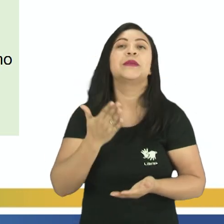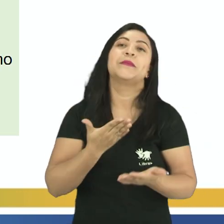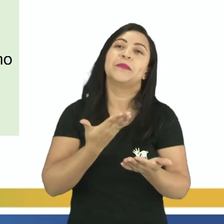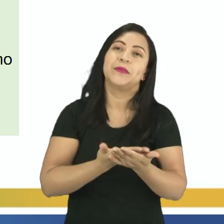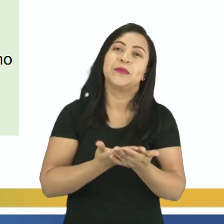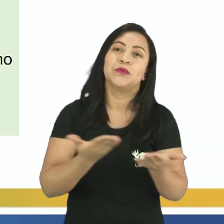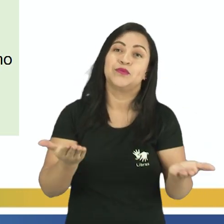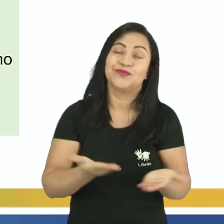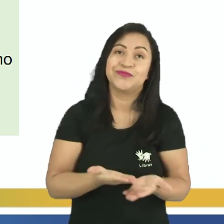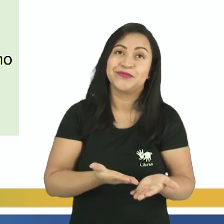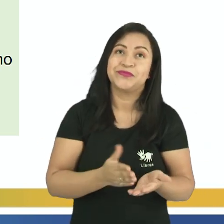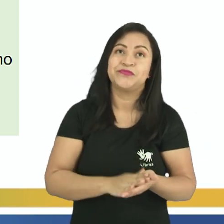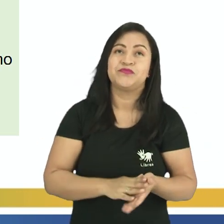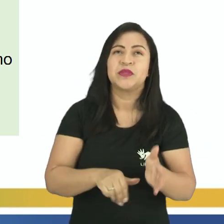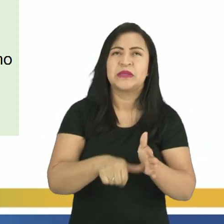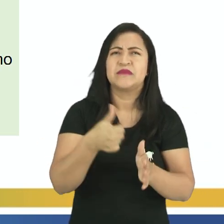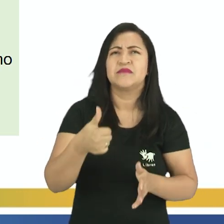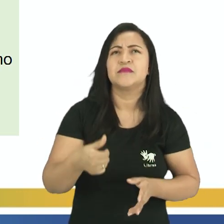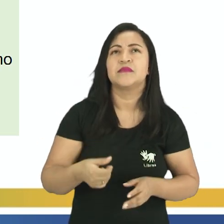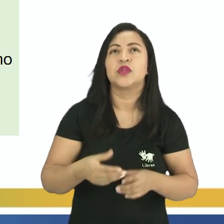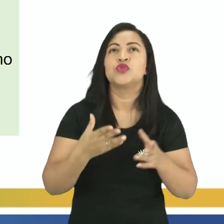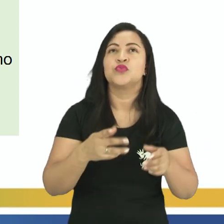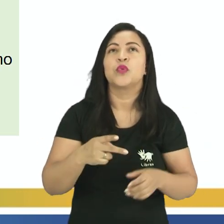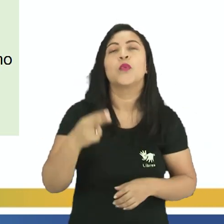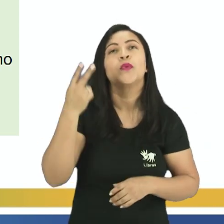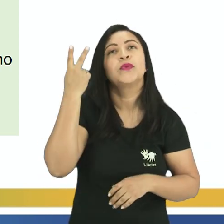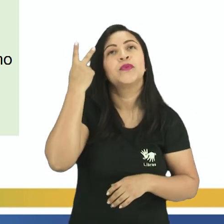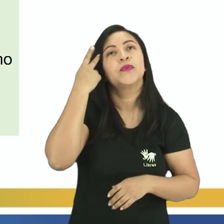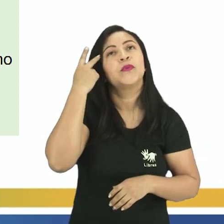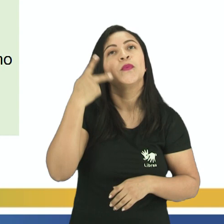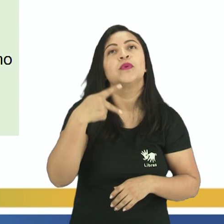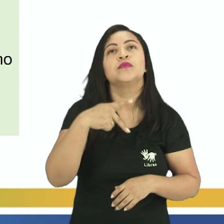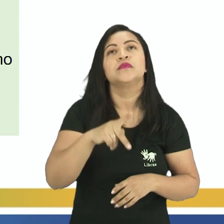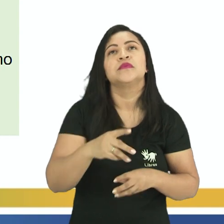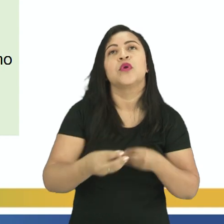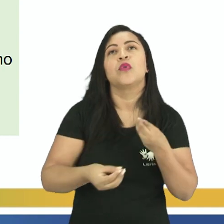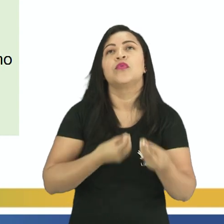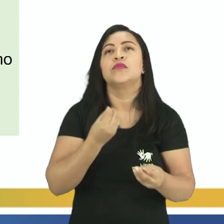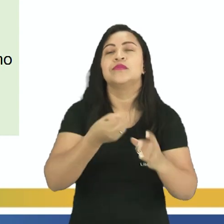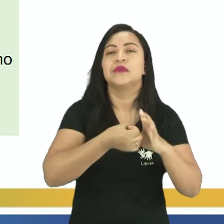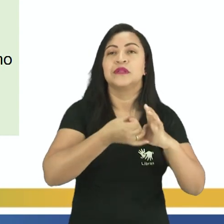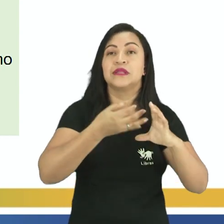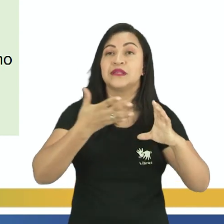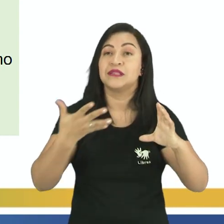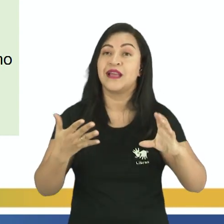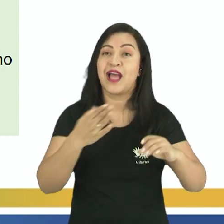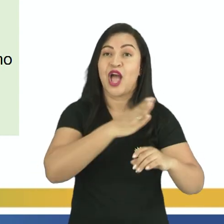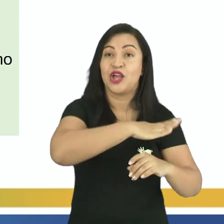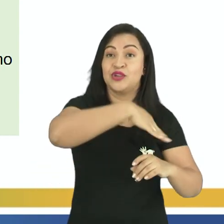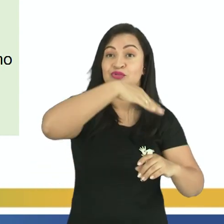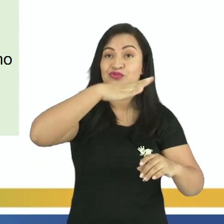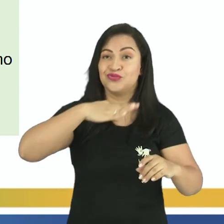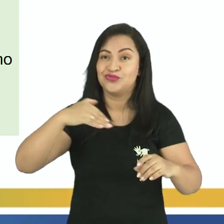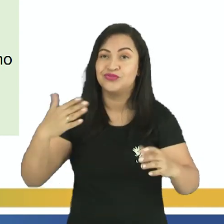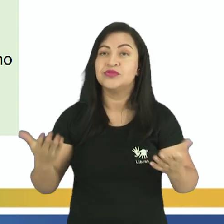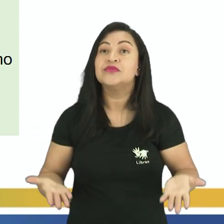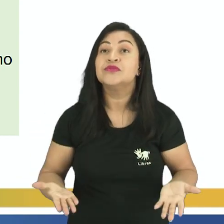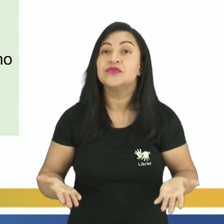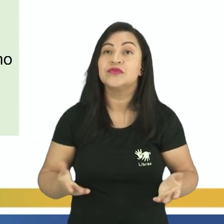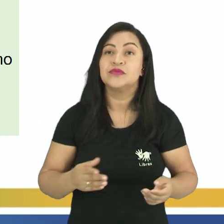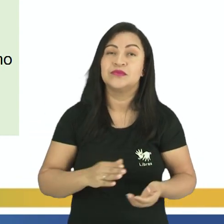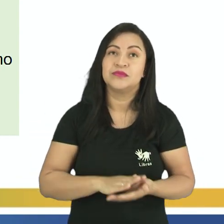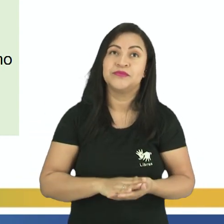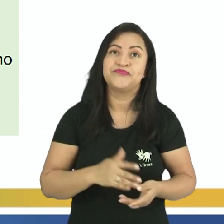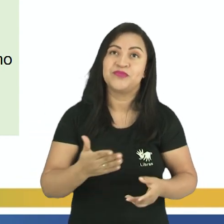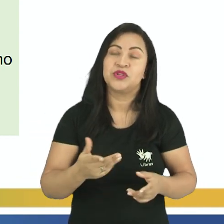na aula de hoje. Primeiro, de acordo com a sua natureza, como podem ser classificadas as ondas? Então, nós vimos